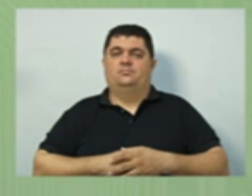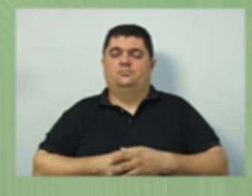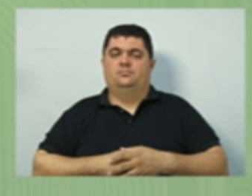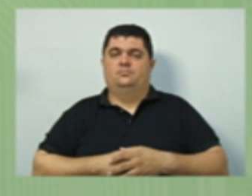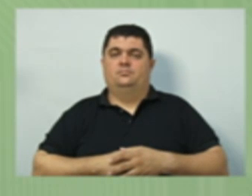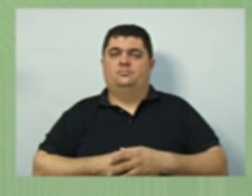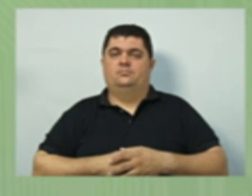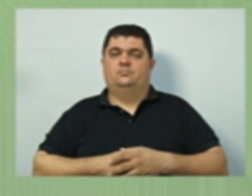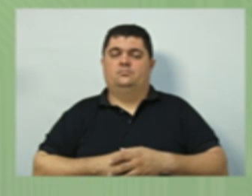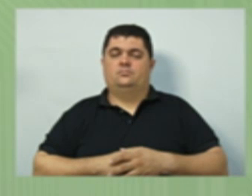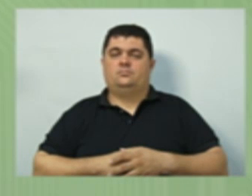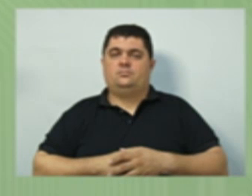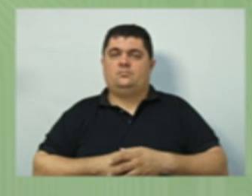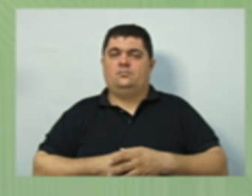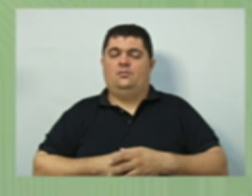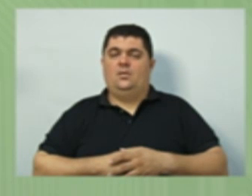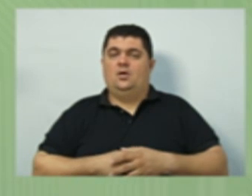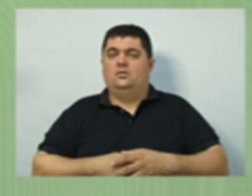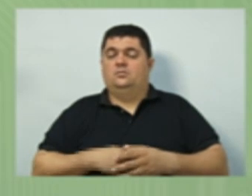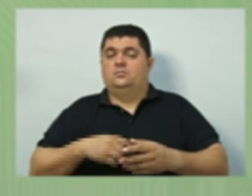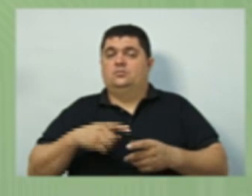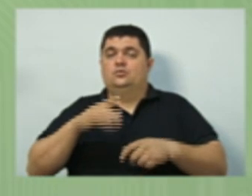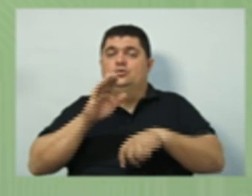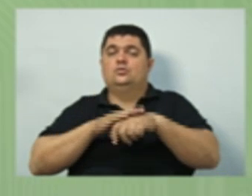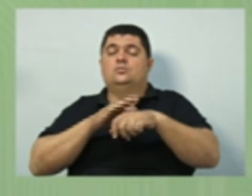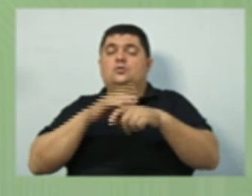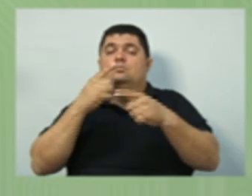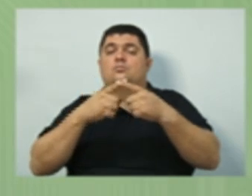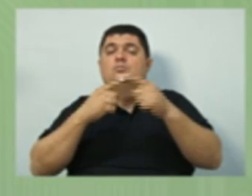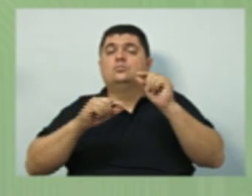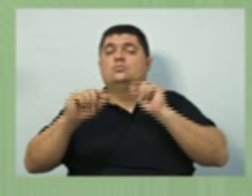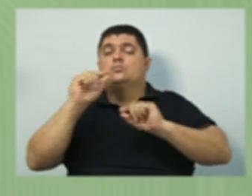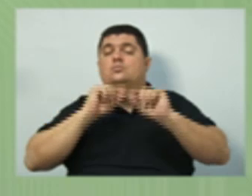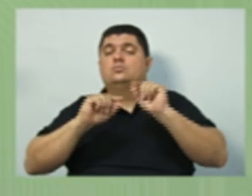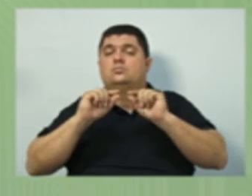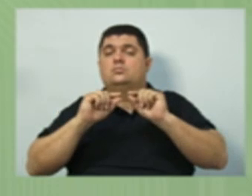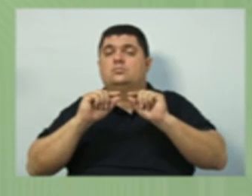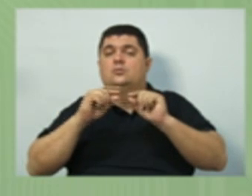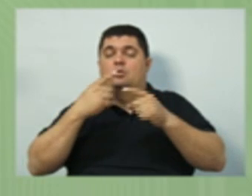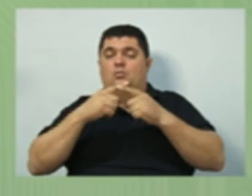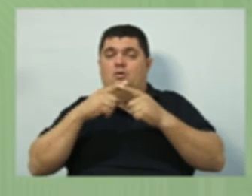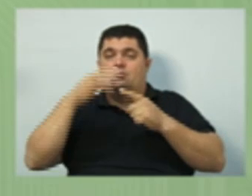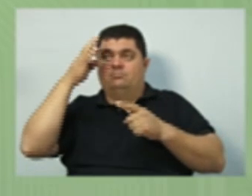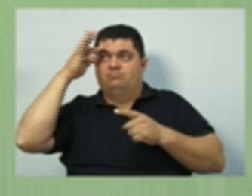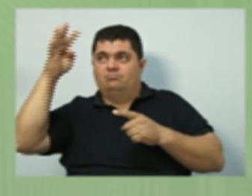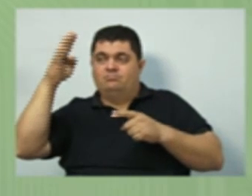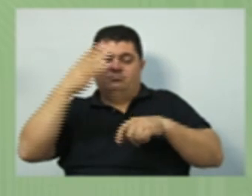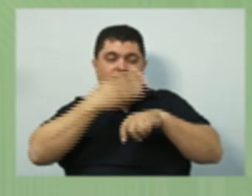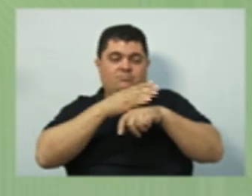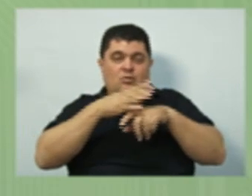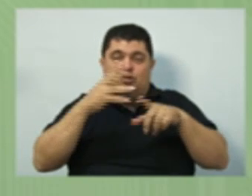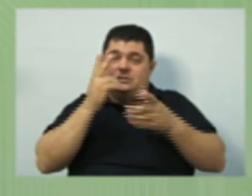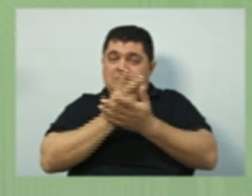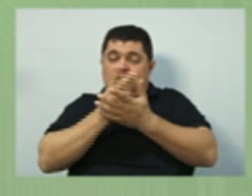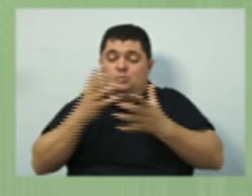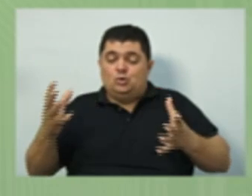Ora, também chamando a atenção para a unidade entre teoria e